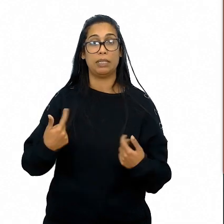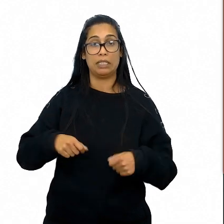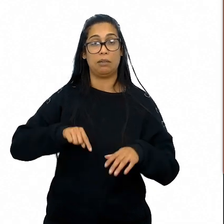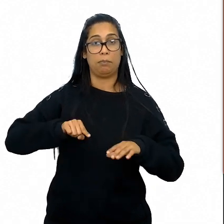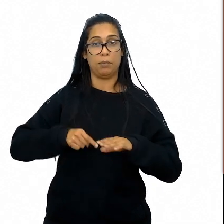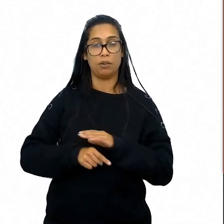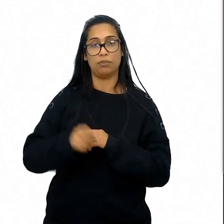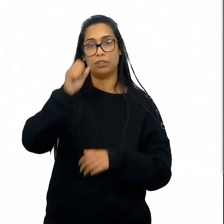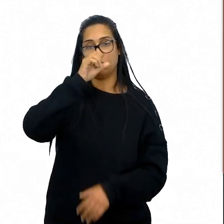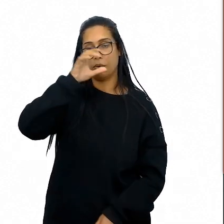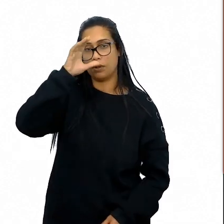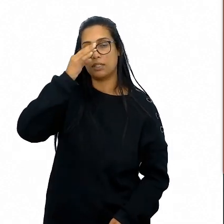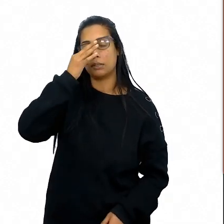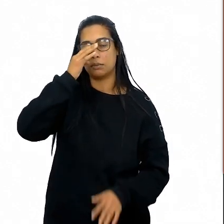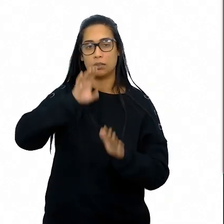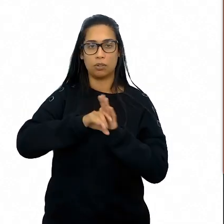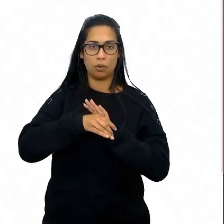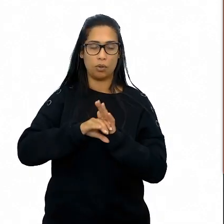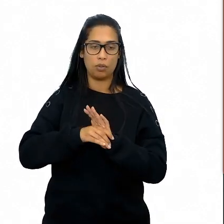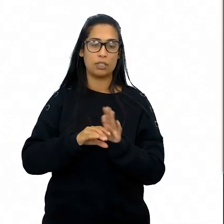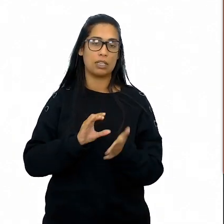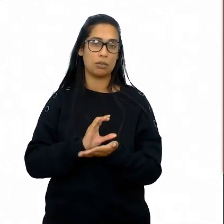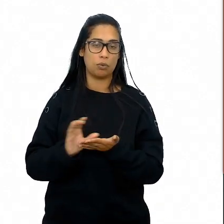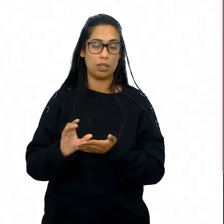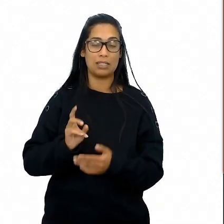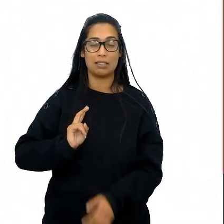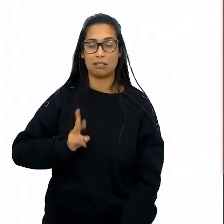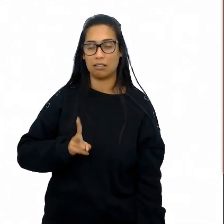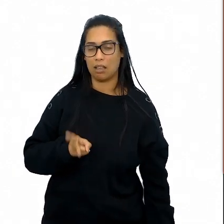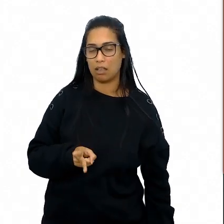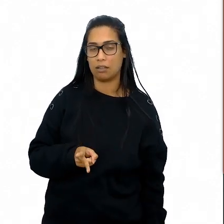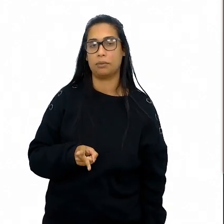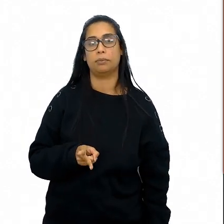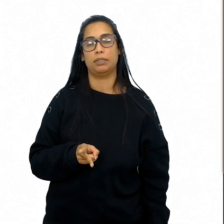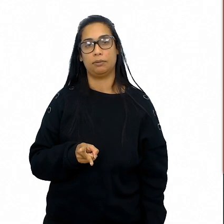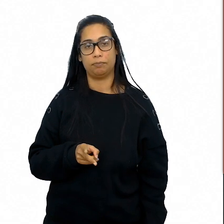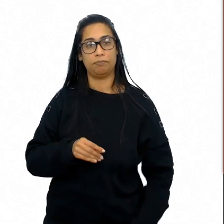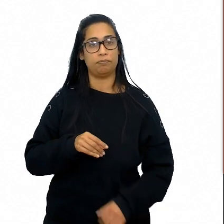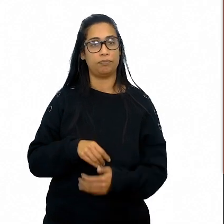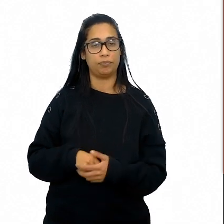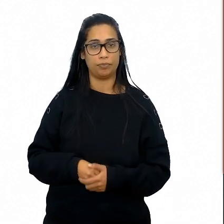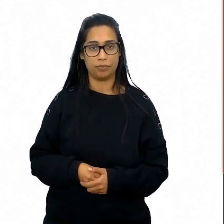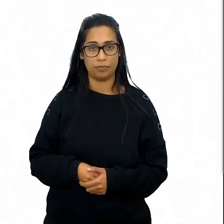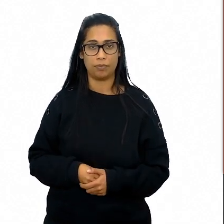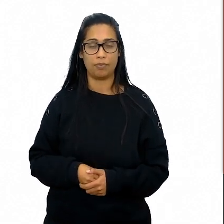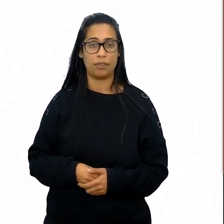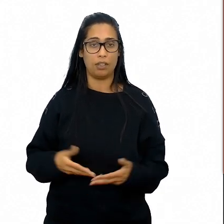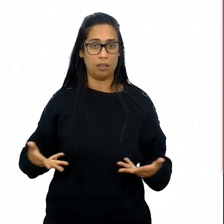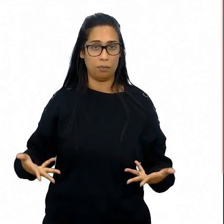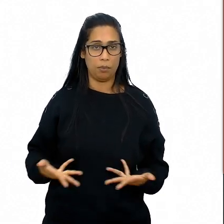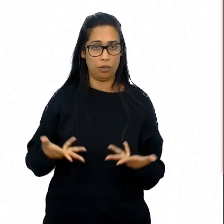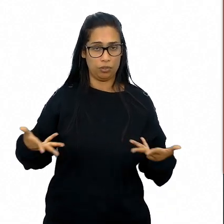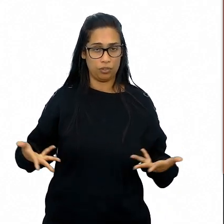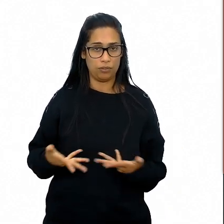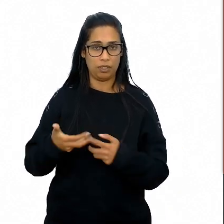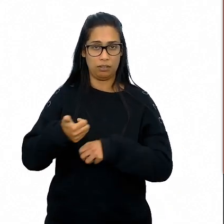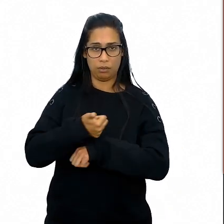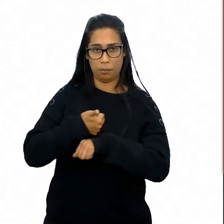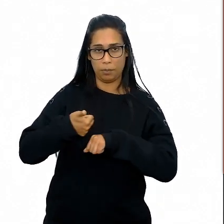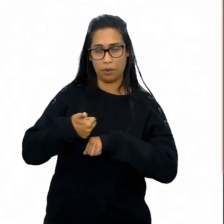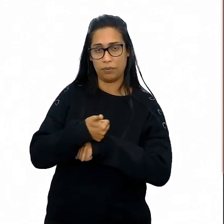aprofundarmos em nossos estudos indicando Sobretudo o nosso aprimoramento profissional